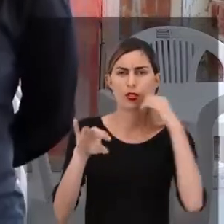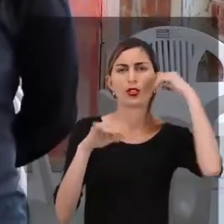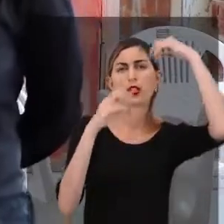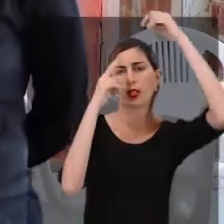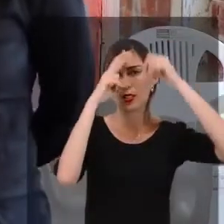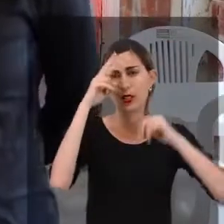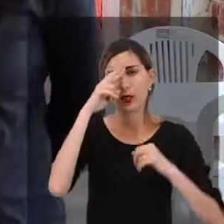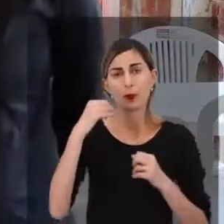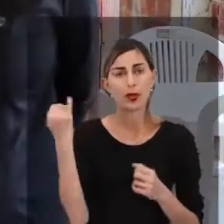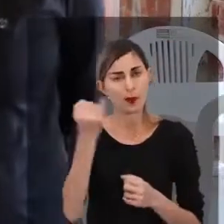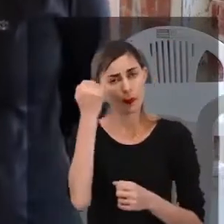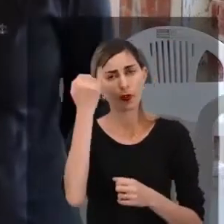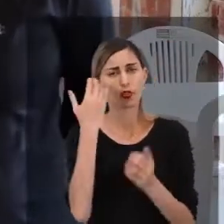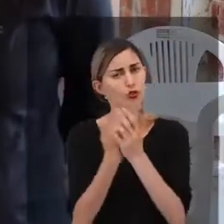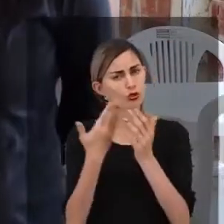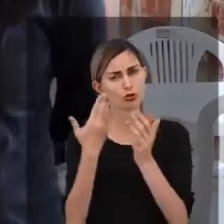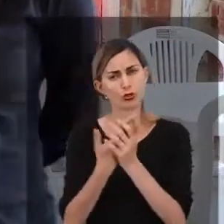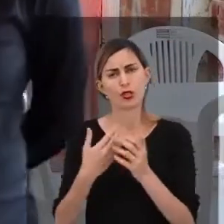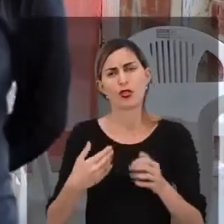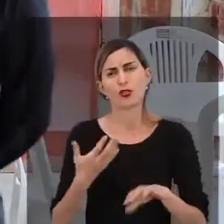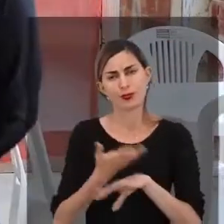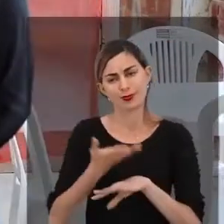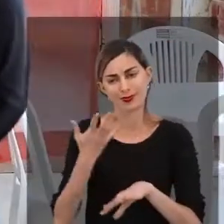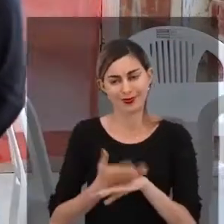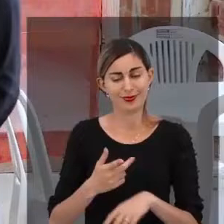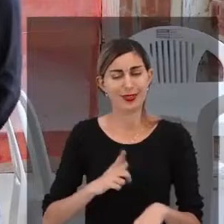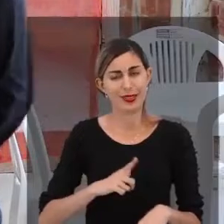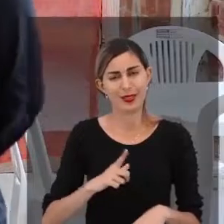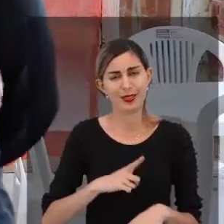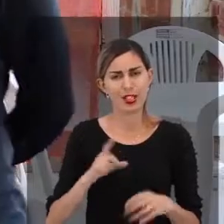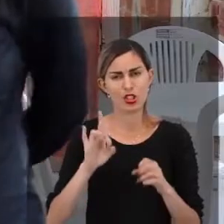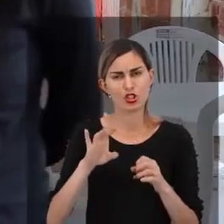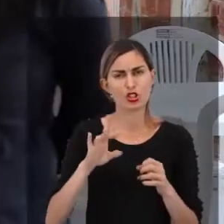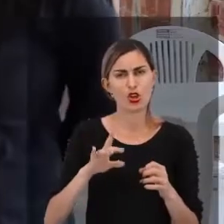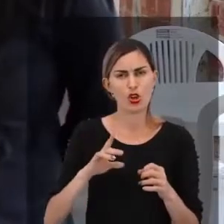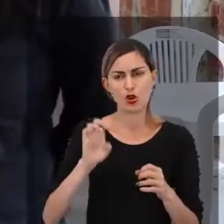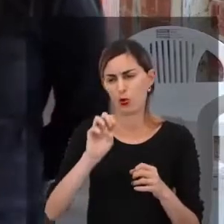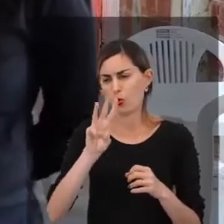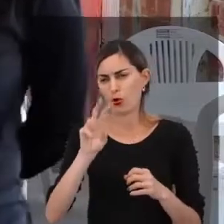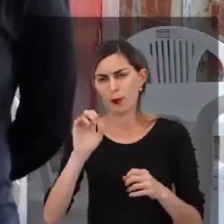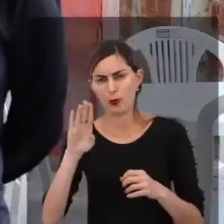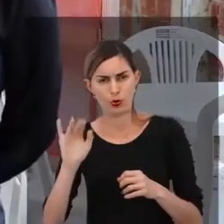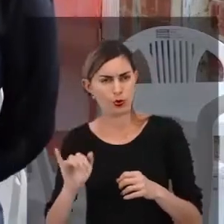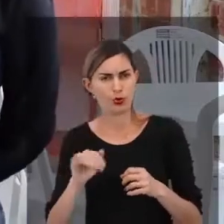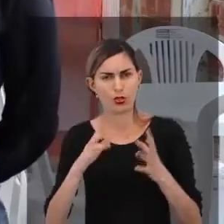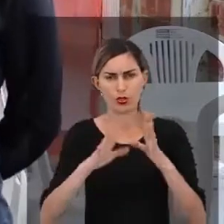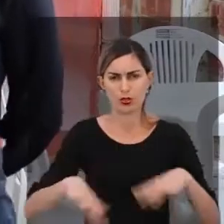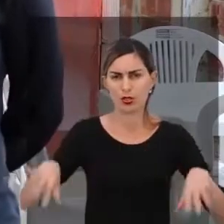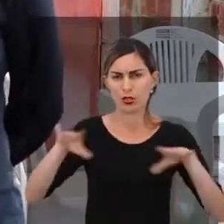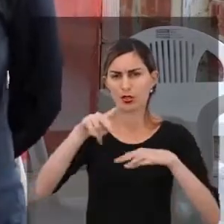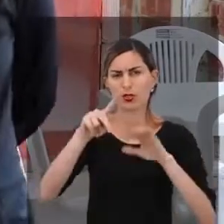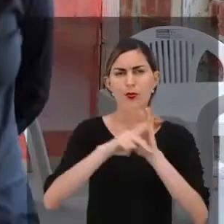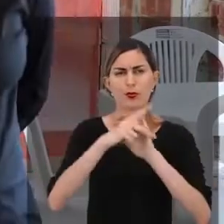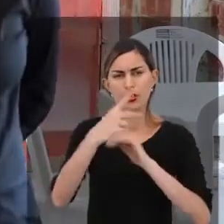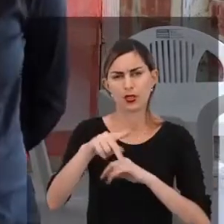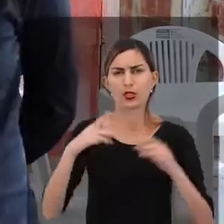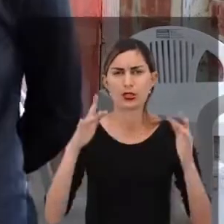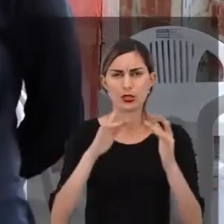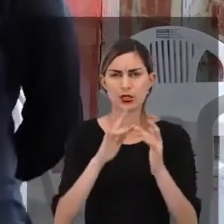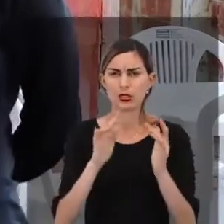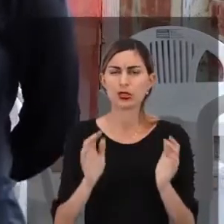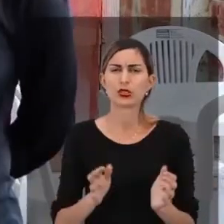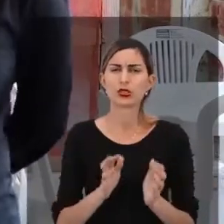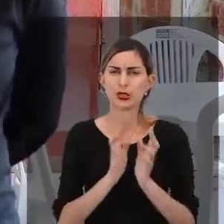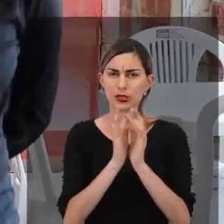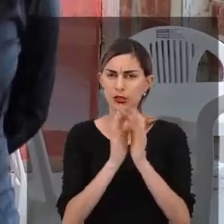EAD, lembrar da importância de estudar disciplina, né? Isso. De tentar não ficar preso a um e-book. Mas que isso aqui faz parte